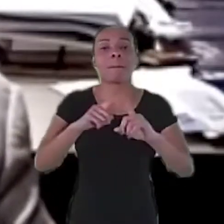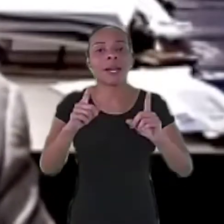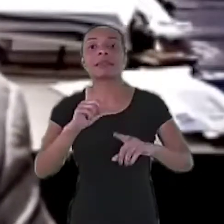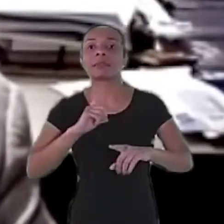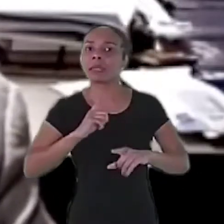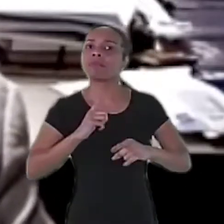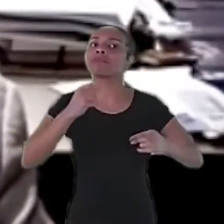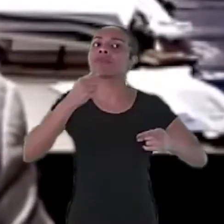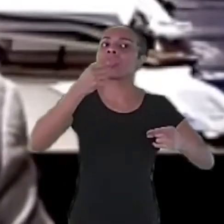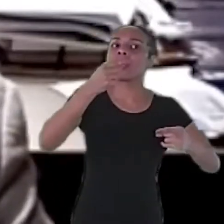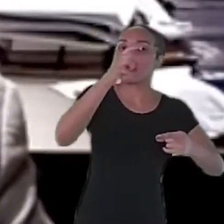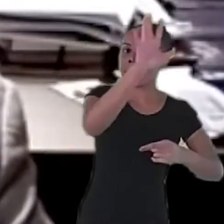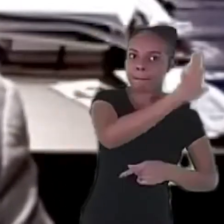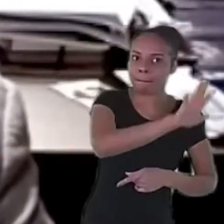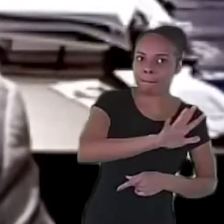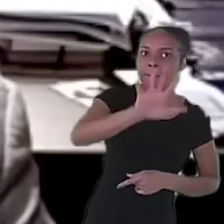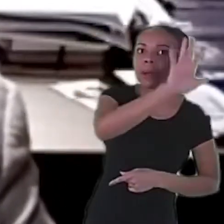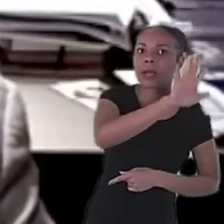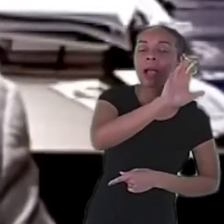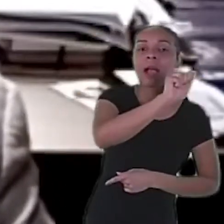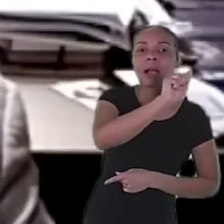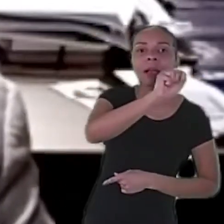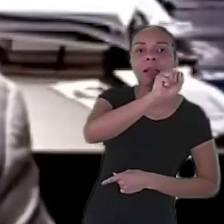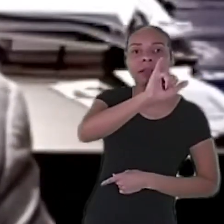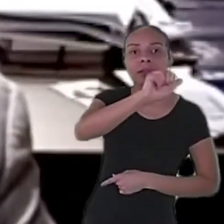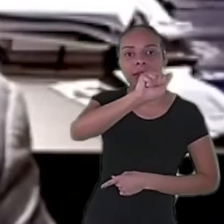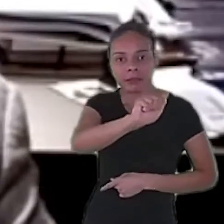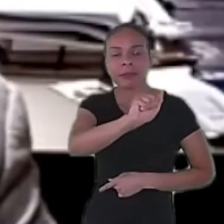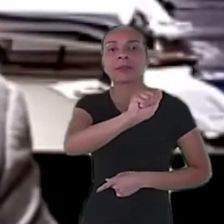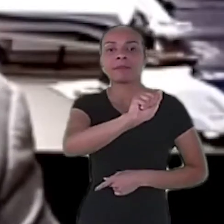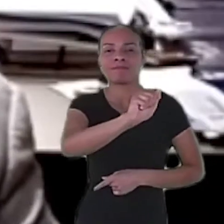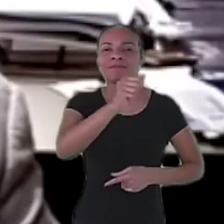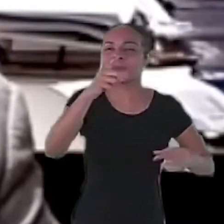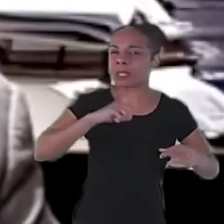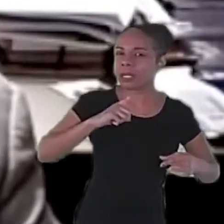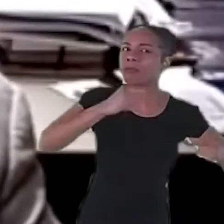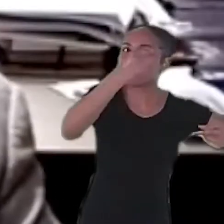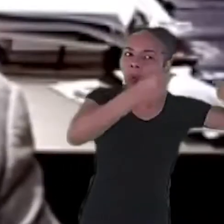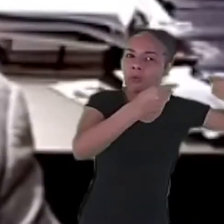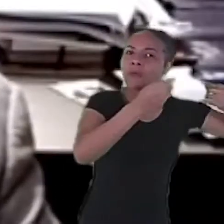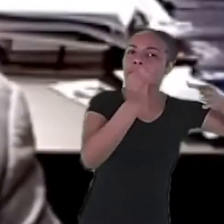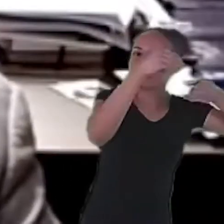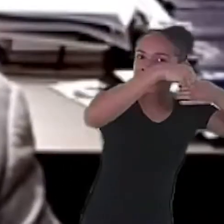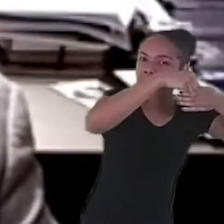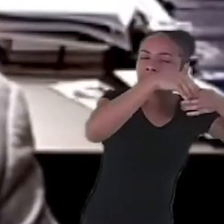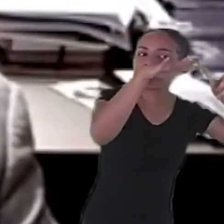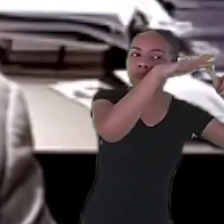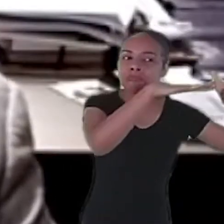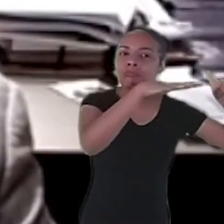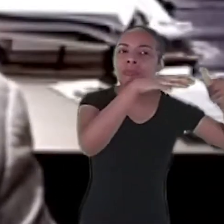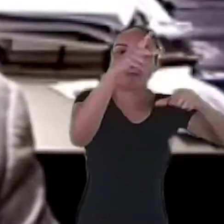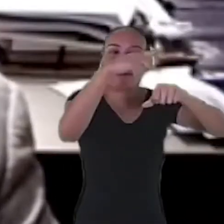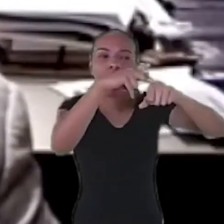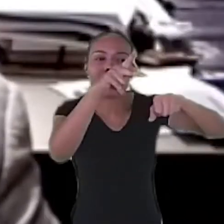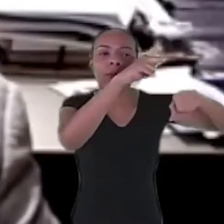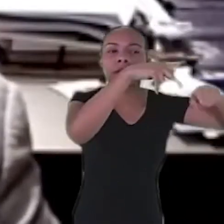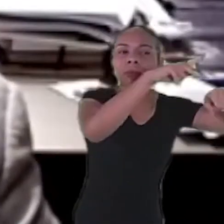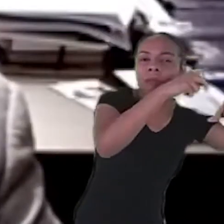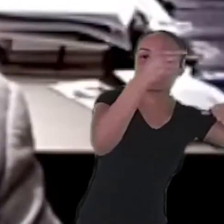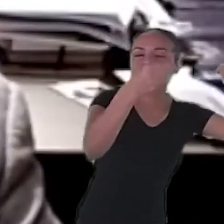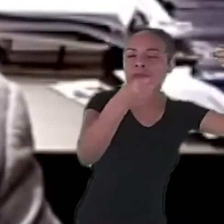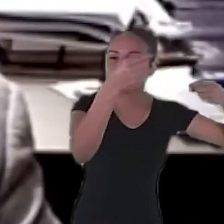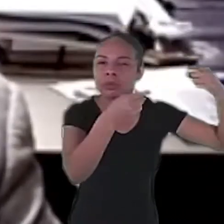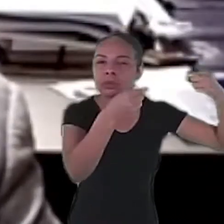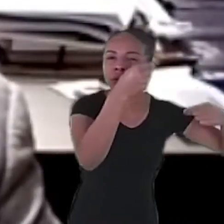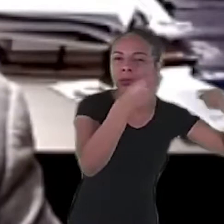China e a Índia, conflito entre o Japão e a Coreia, e etc. E eu levanto uma última